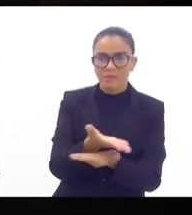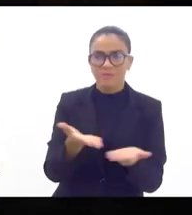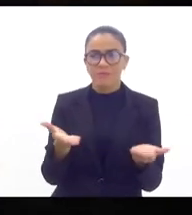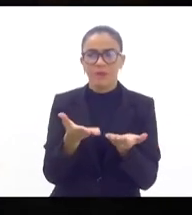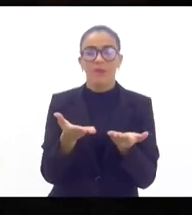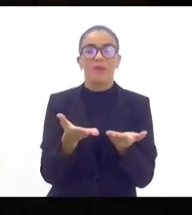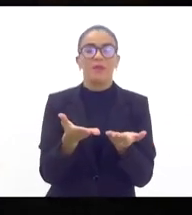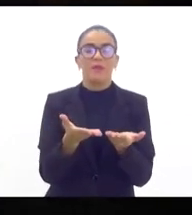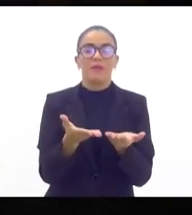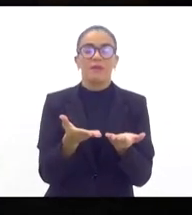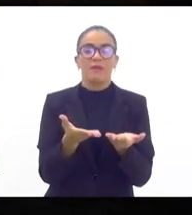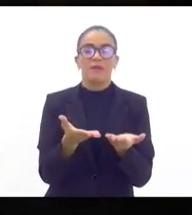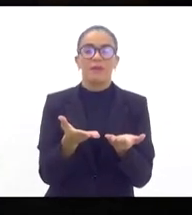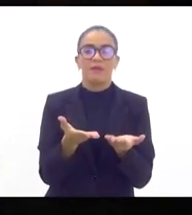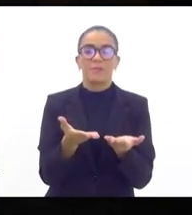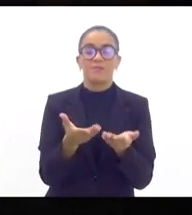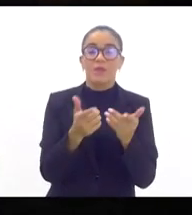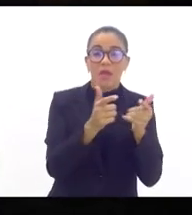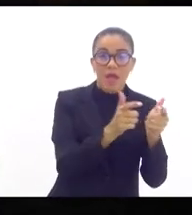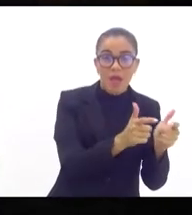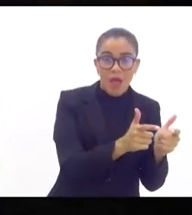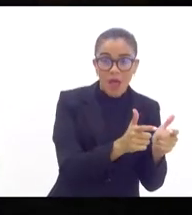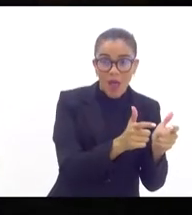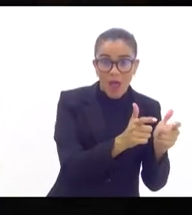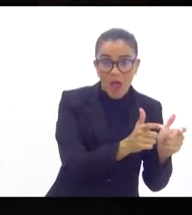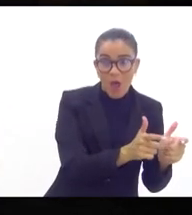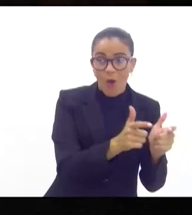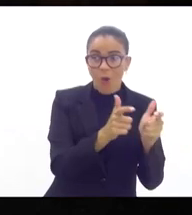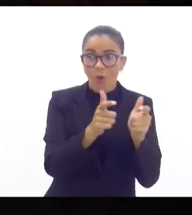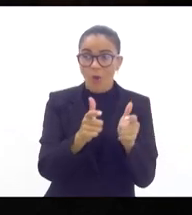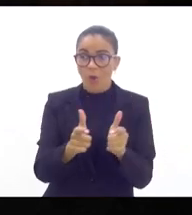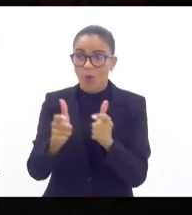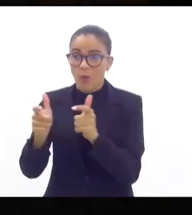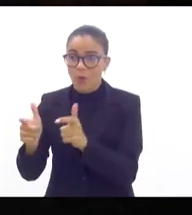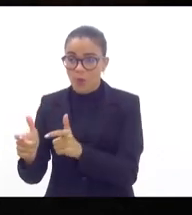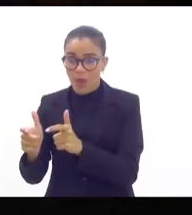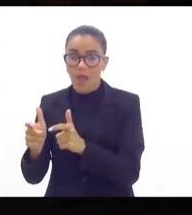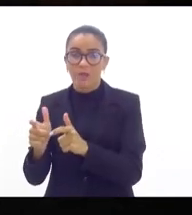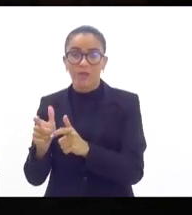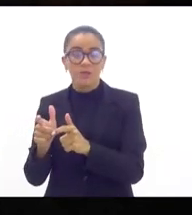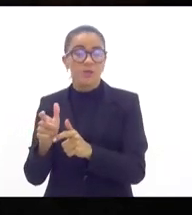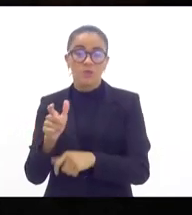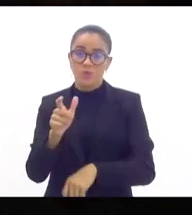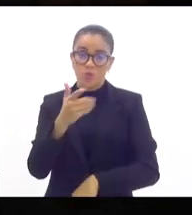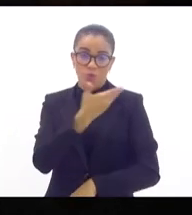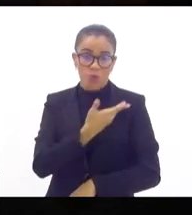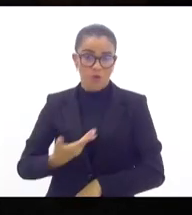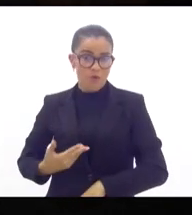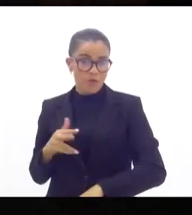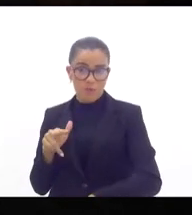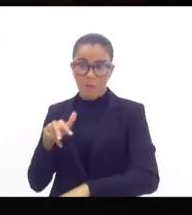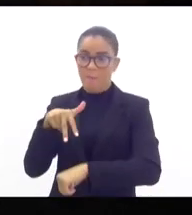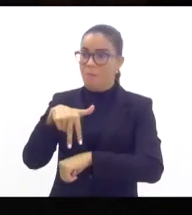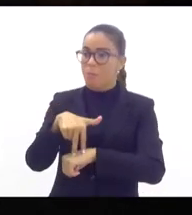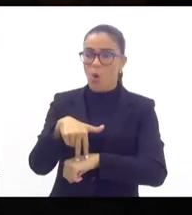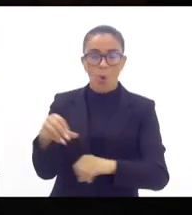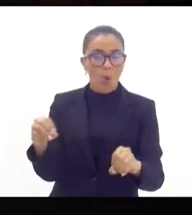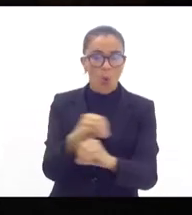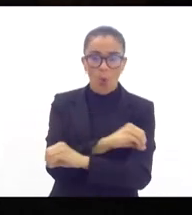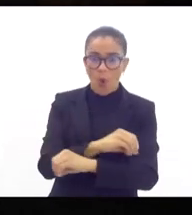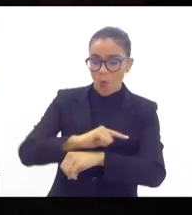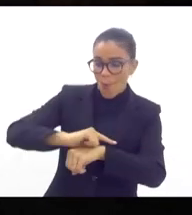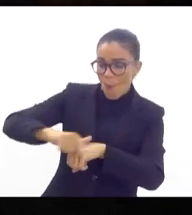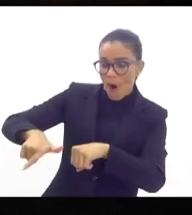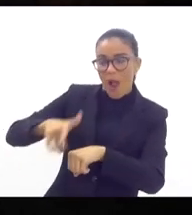é o seguinte aonde o estado não se faz presente as pessoas fazem